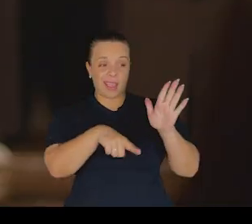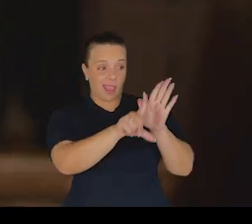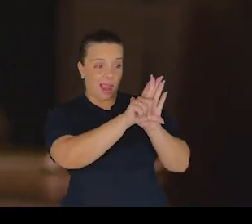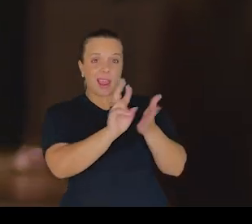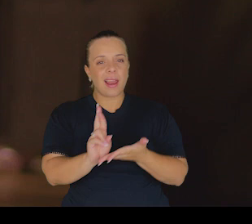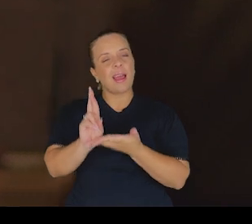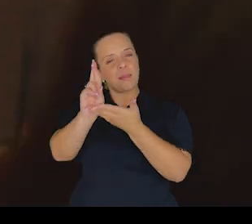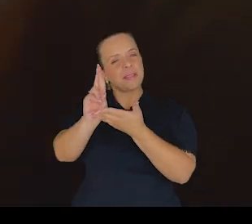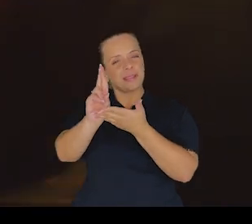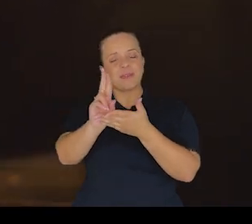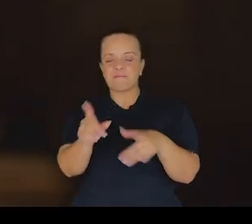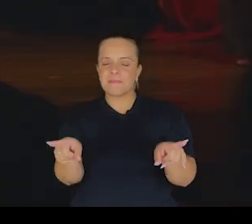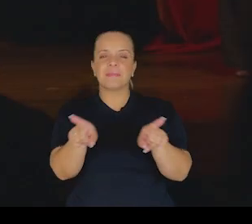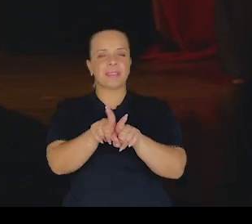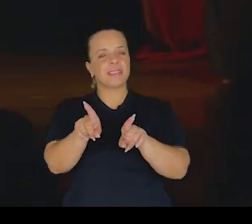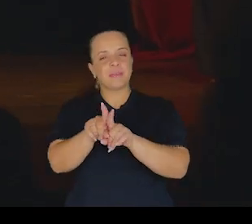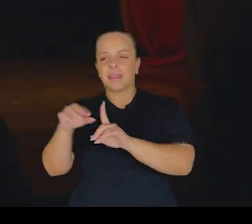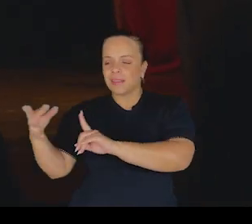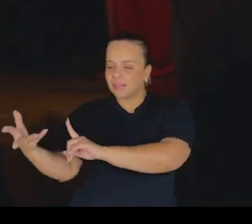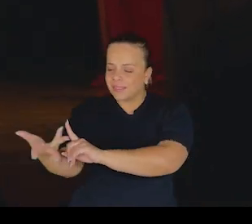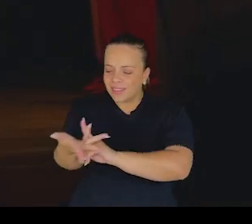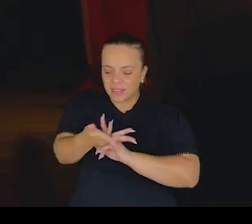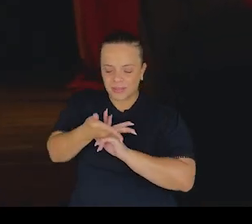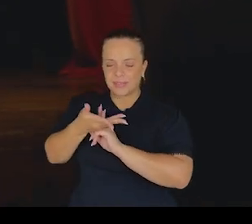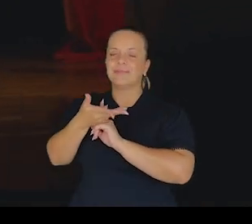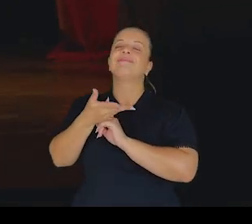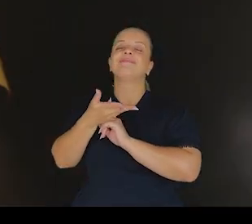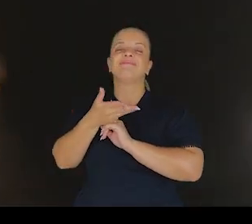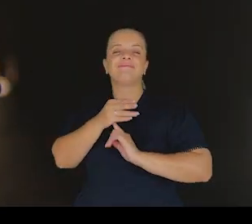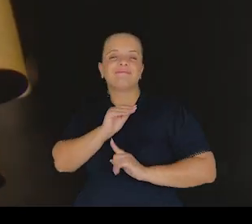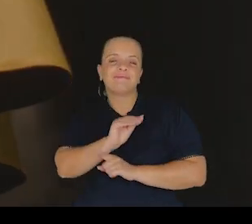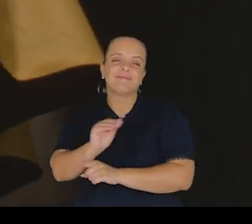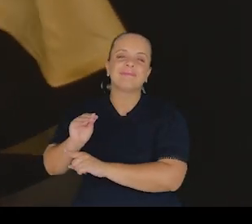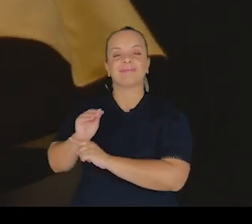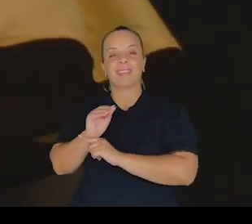Mais que representar, as leis são feitas para acolher.